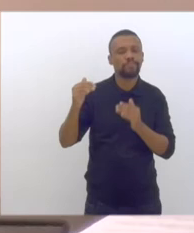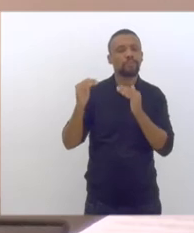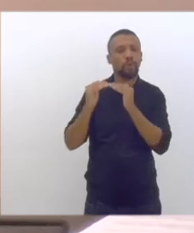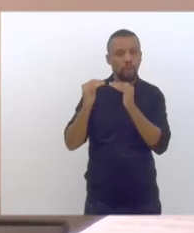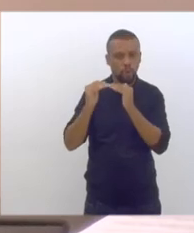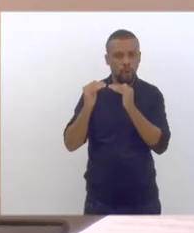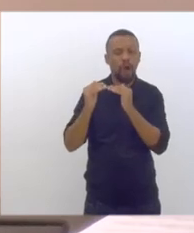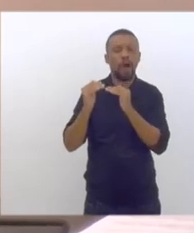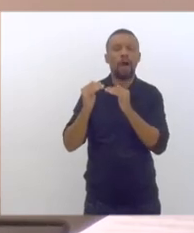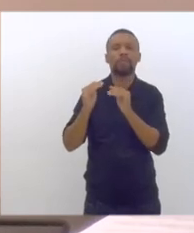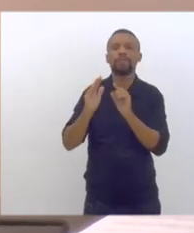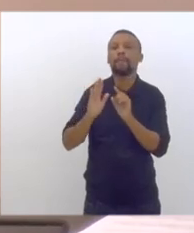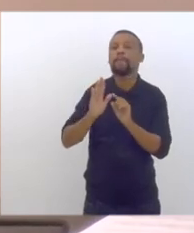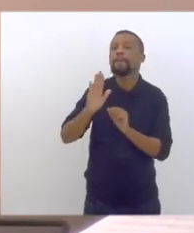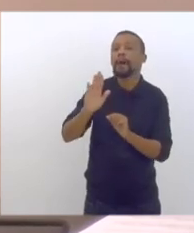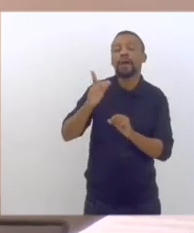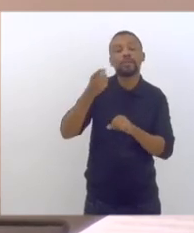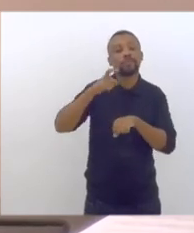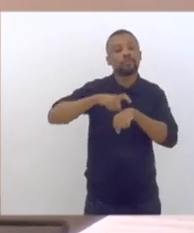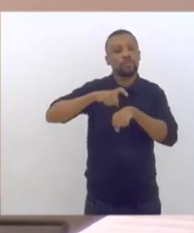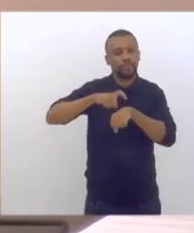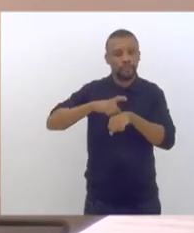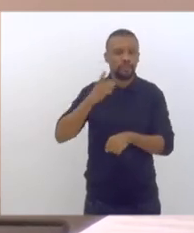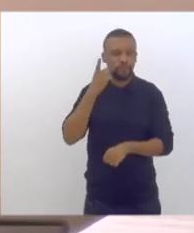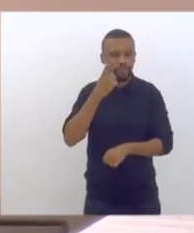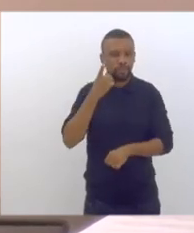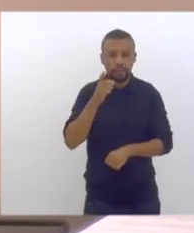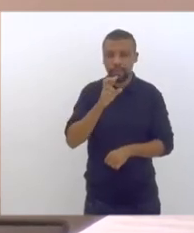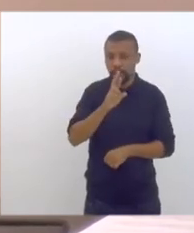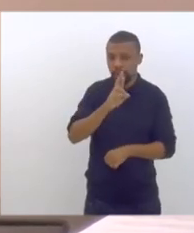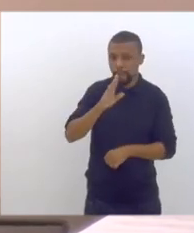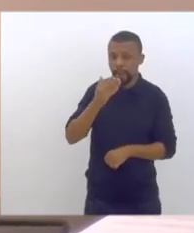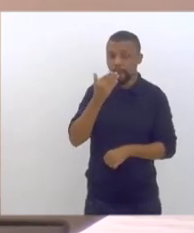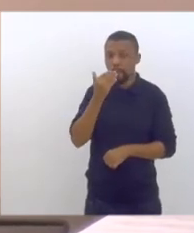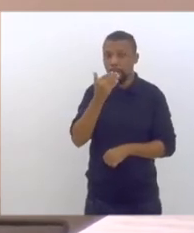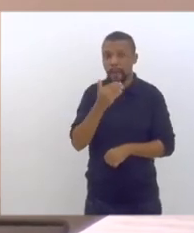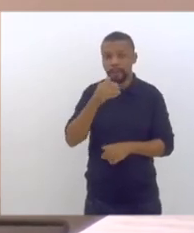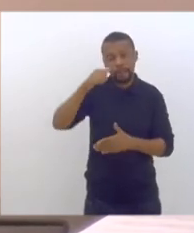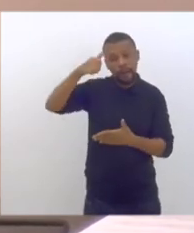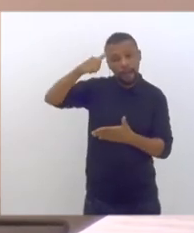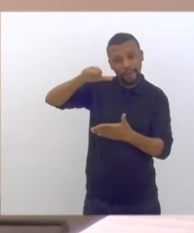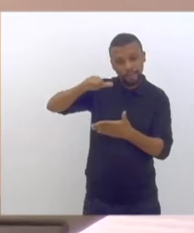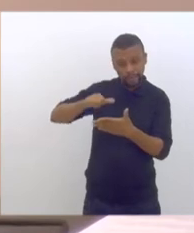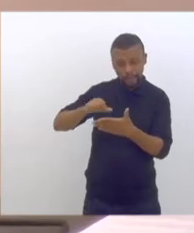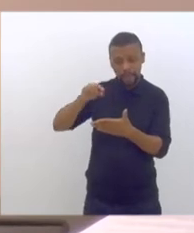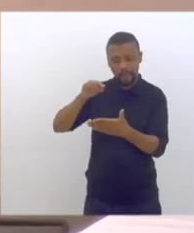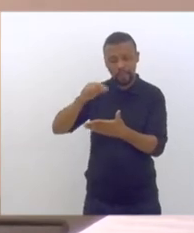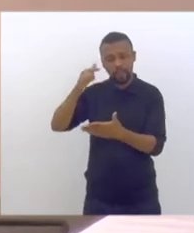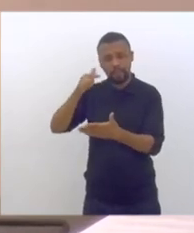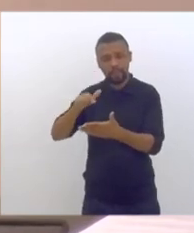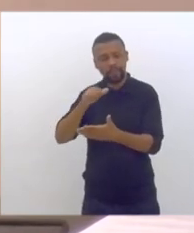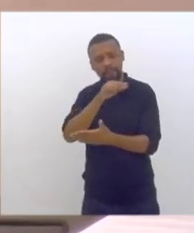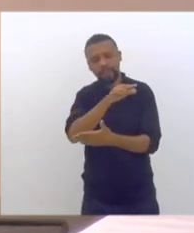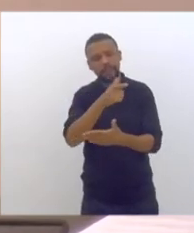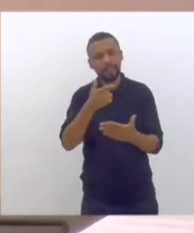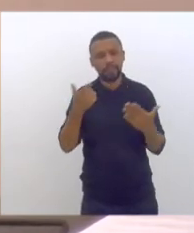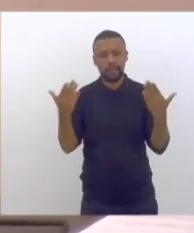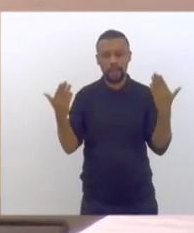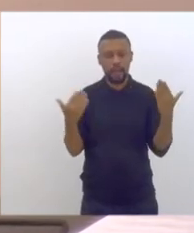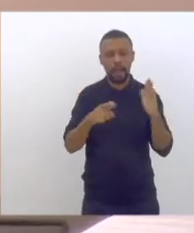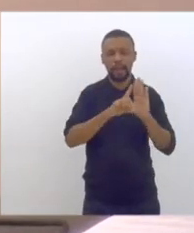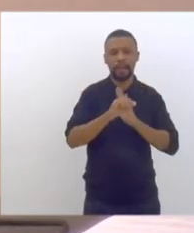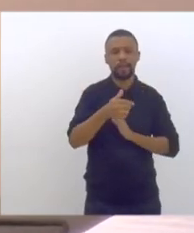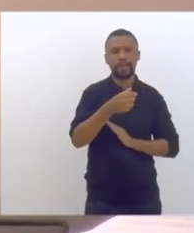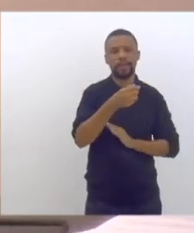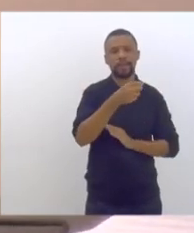mas quando Deputado Rodrigo Barcela até de vista e o senhor disse está prejudicado pela lei